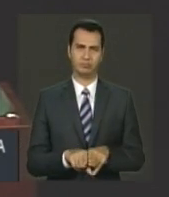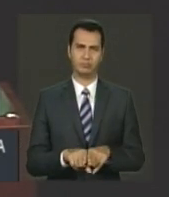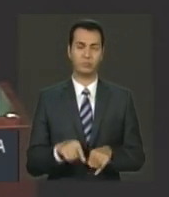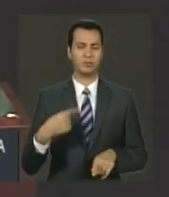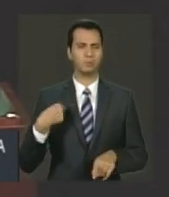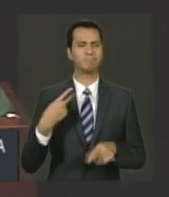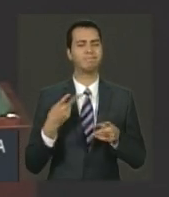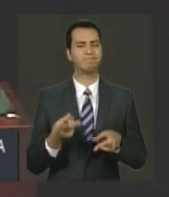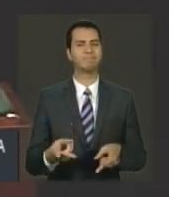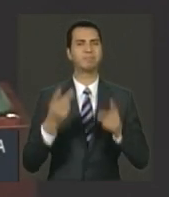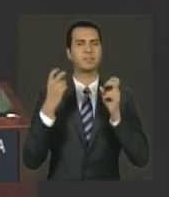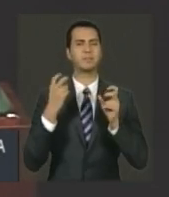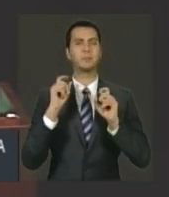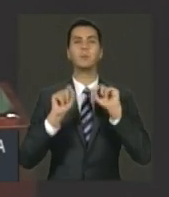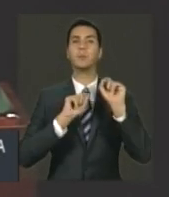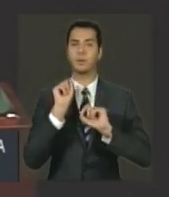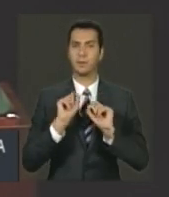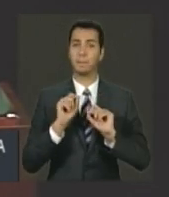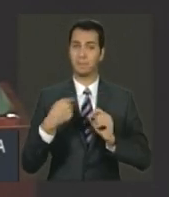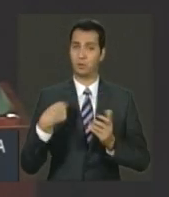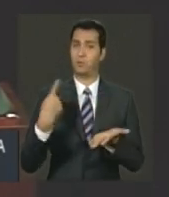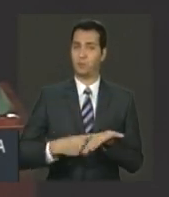de que assumo alguns compromissos.